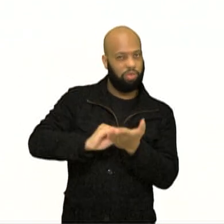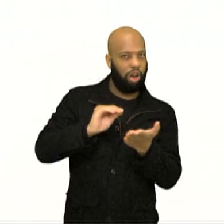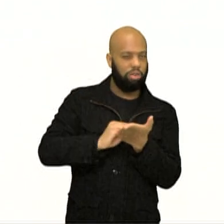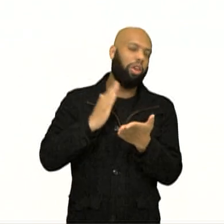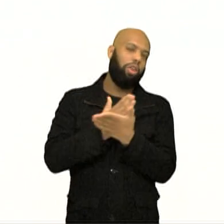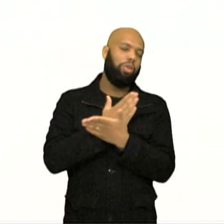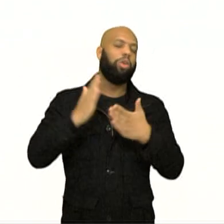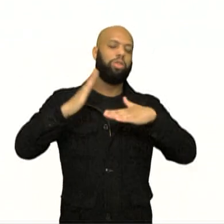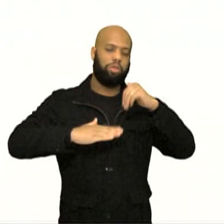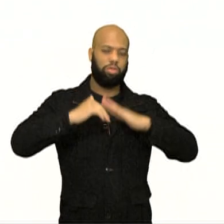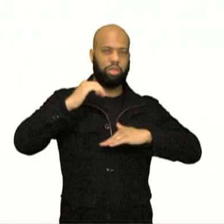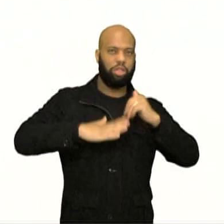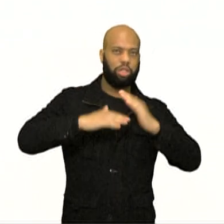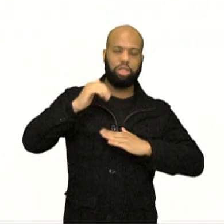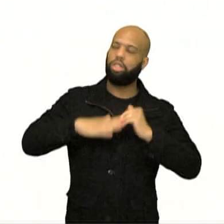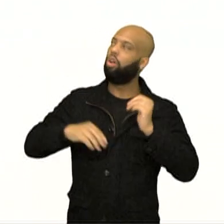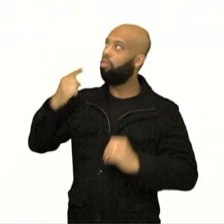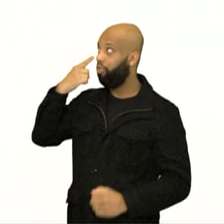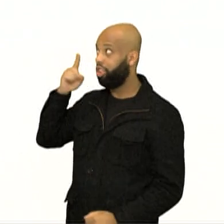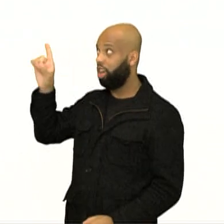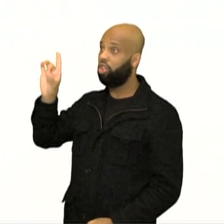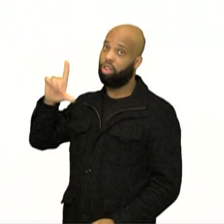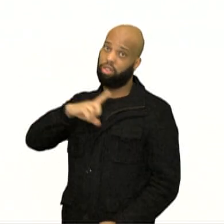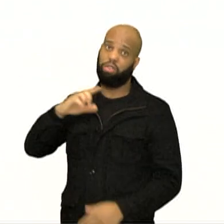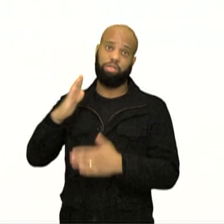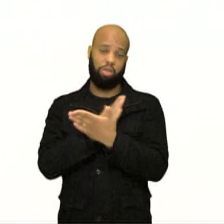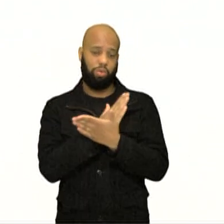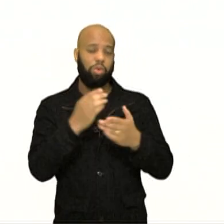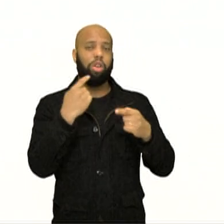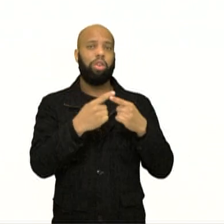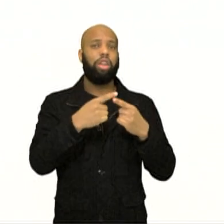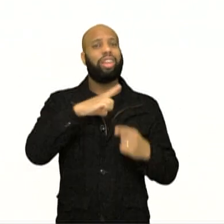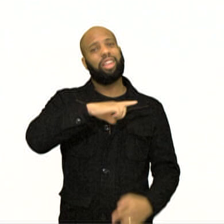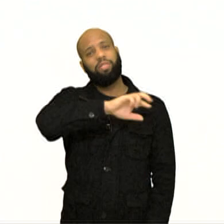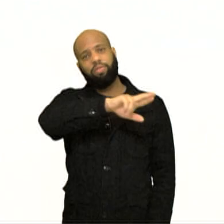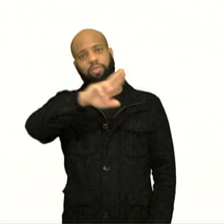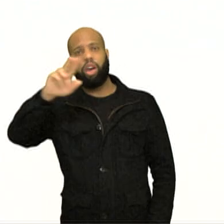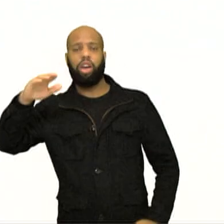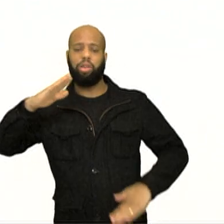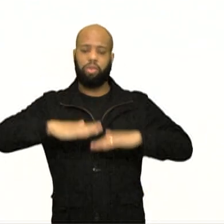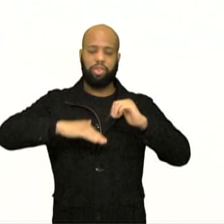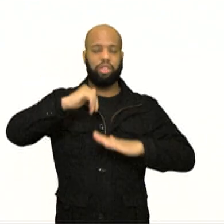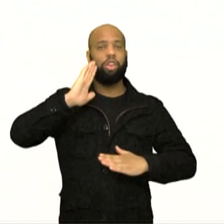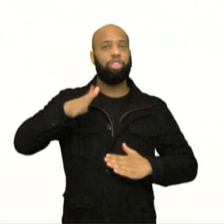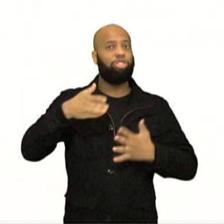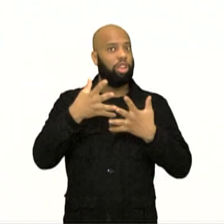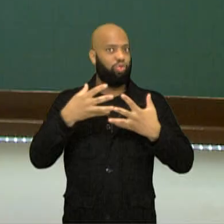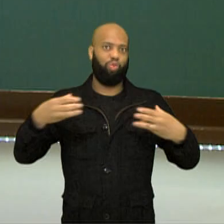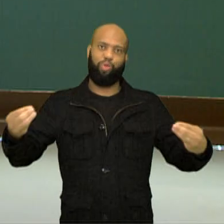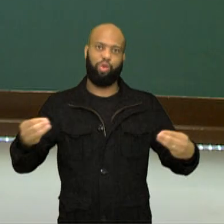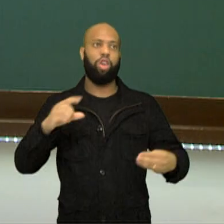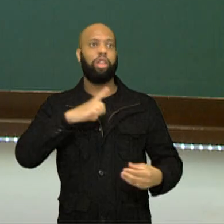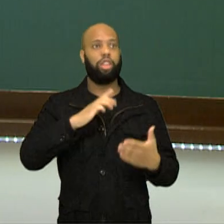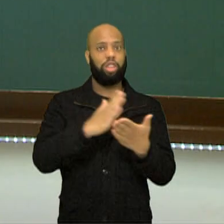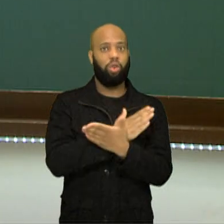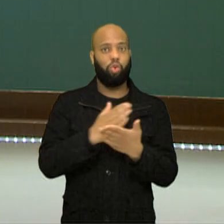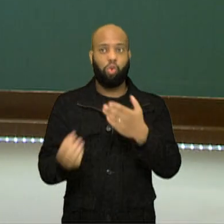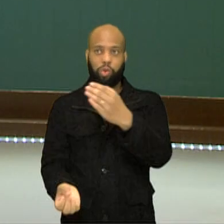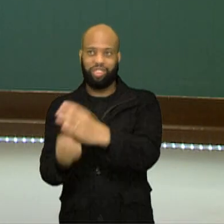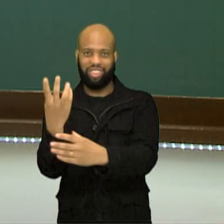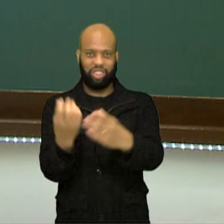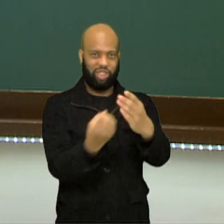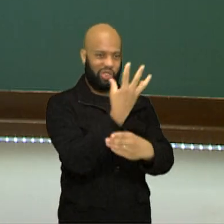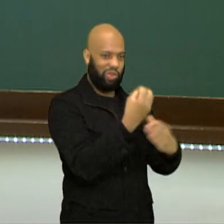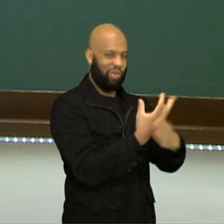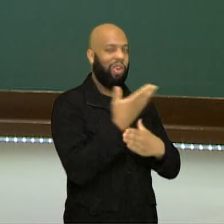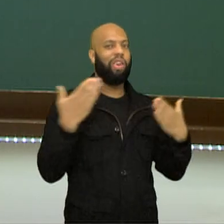têm na tela à esquerda, né? Porque muitas profissões já não existem mais e outras estão ainda